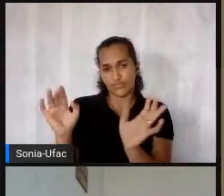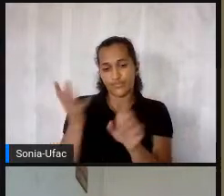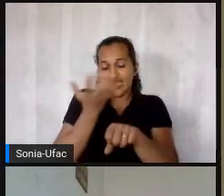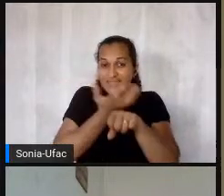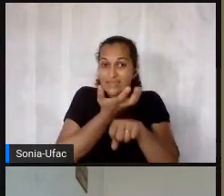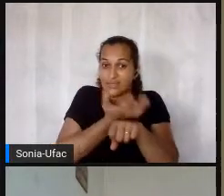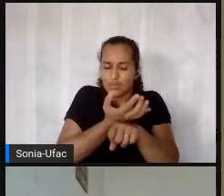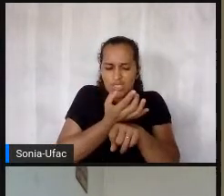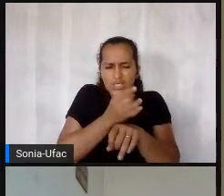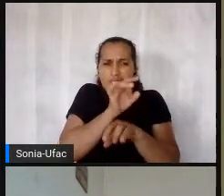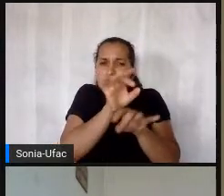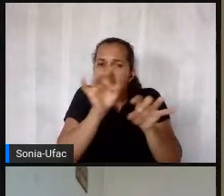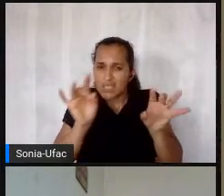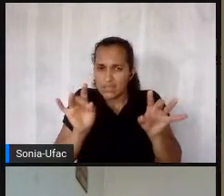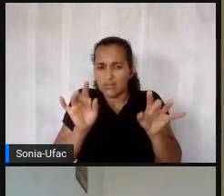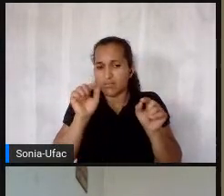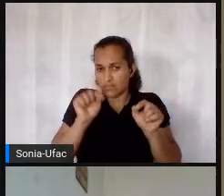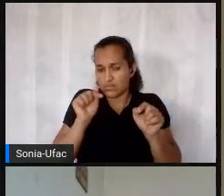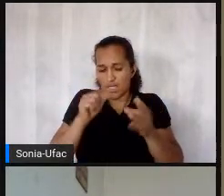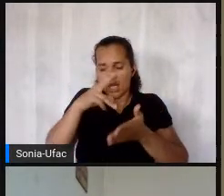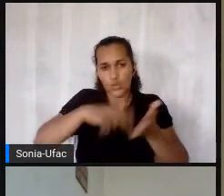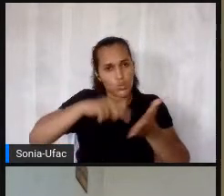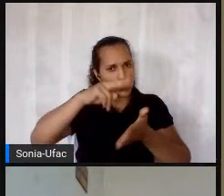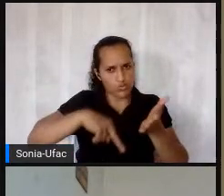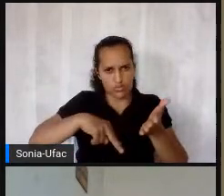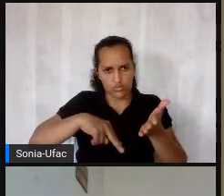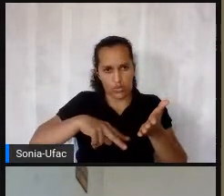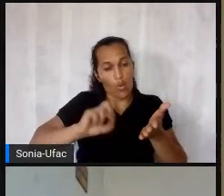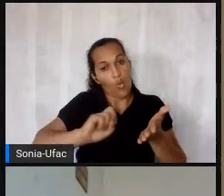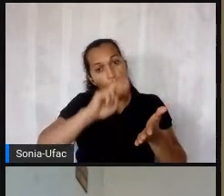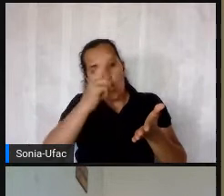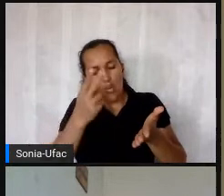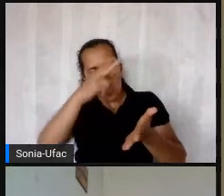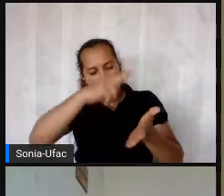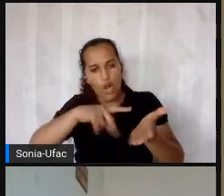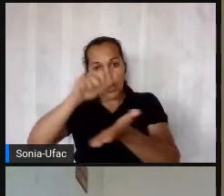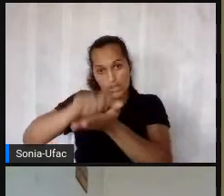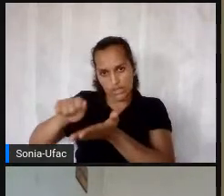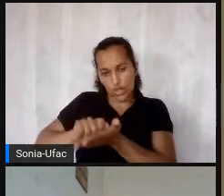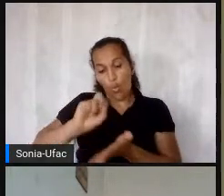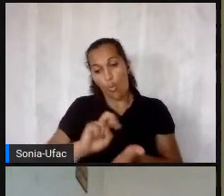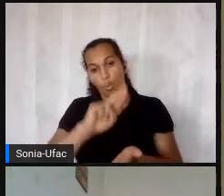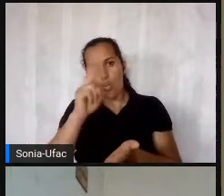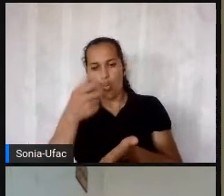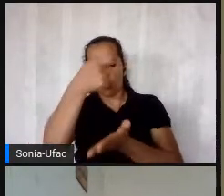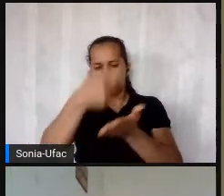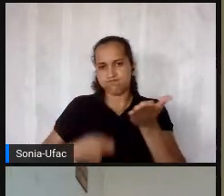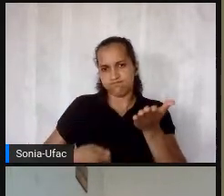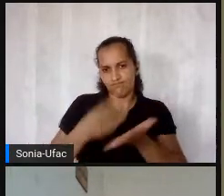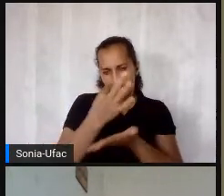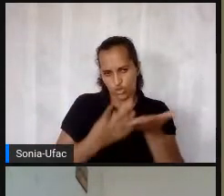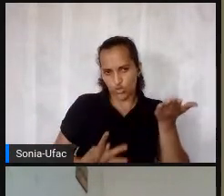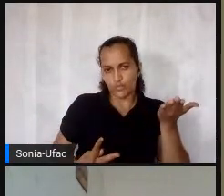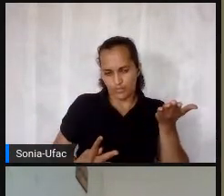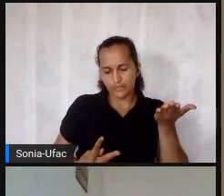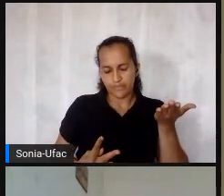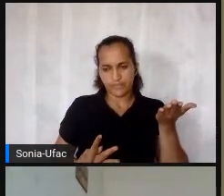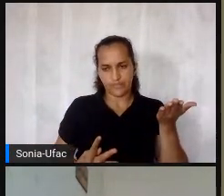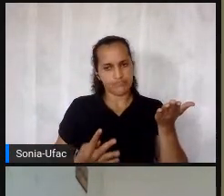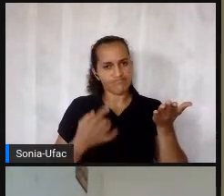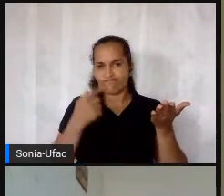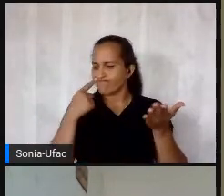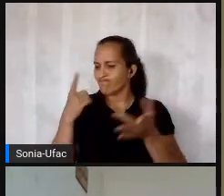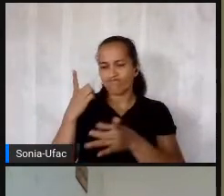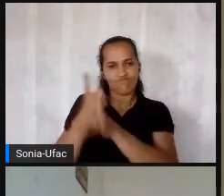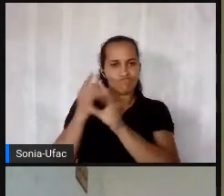disciplinas específicas para leitura ou leitura escrita ou produção de texto. Não foram localizados,